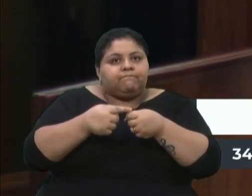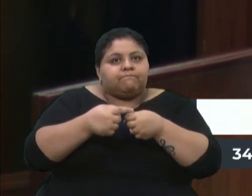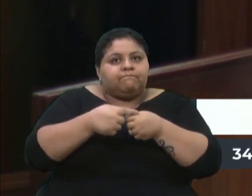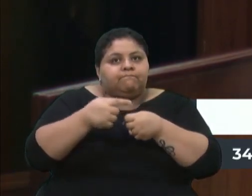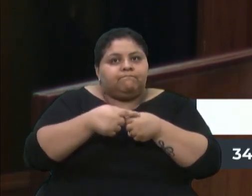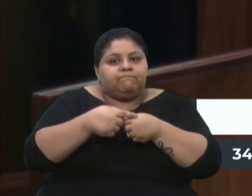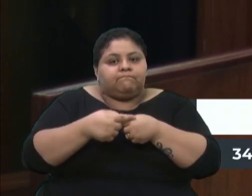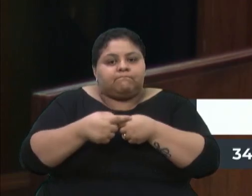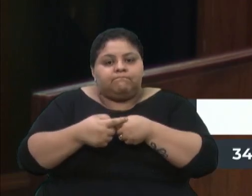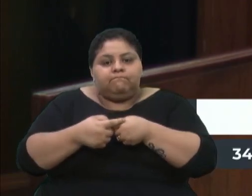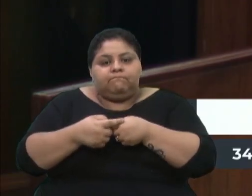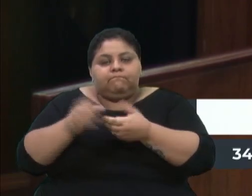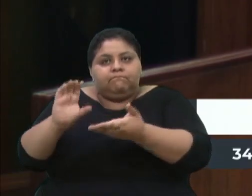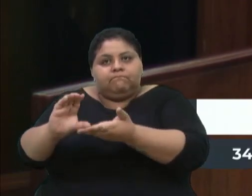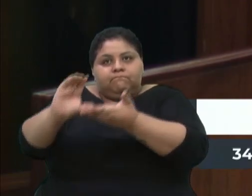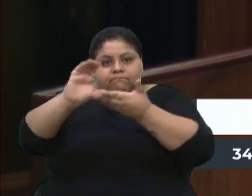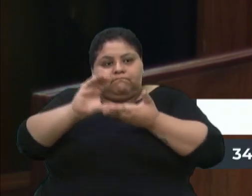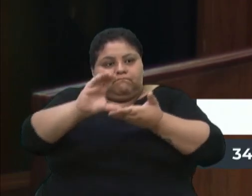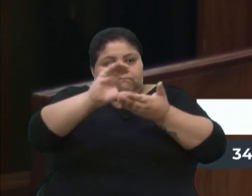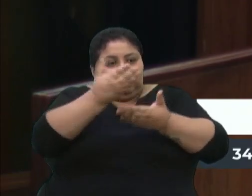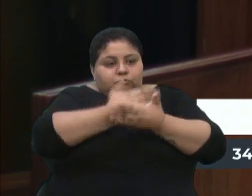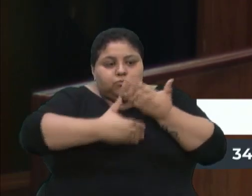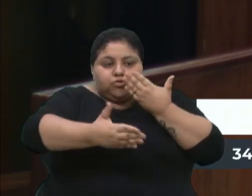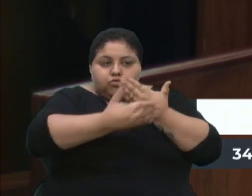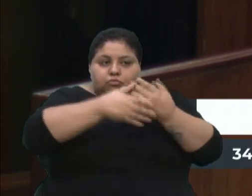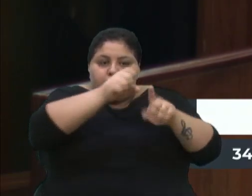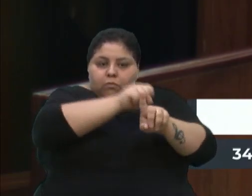bancando, mantendo toda a despesa no social.